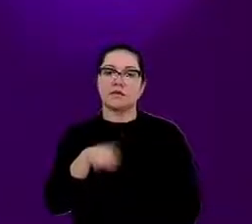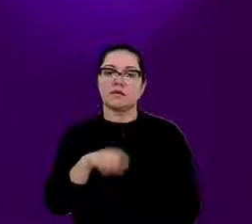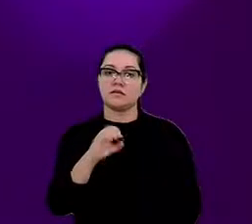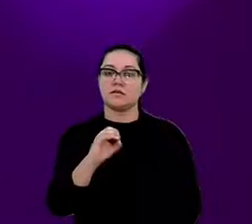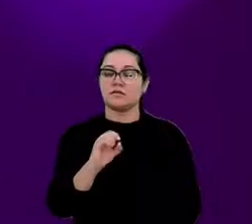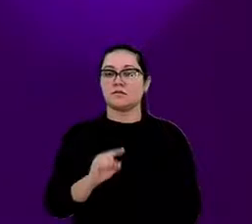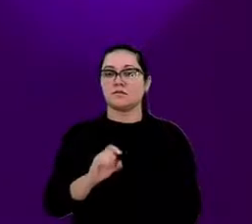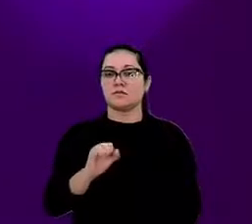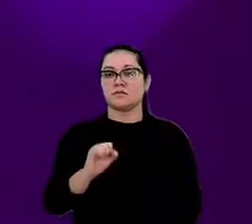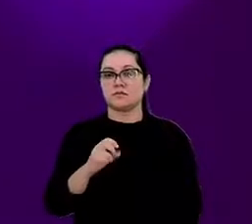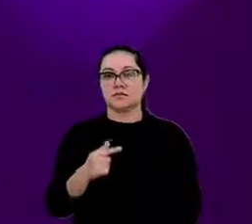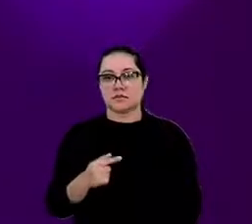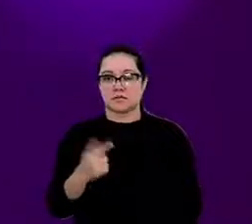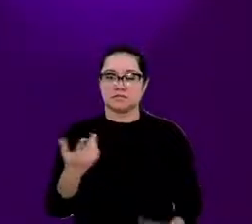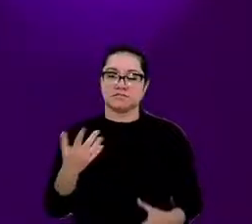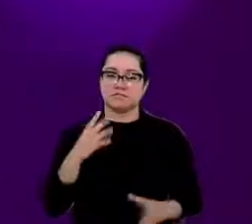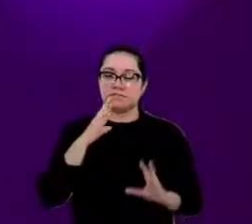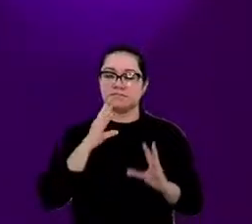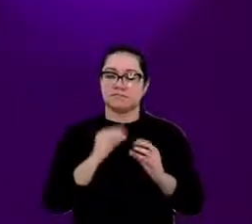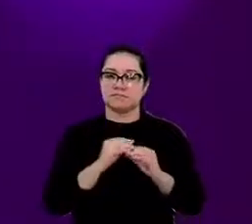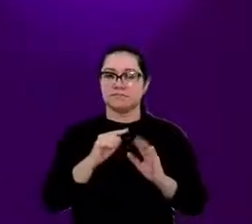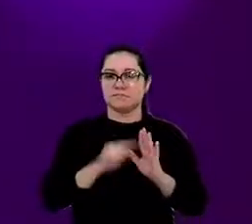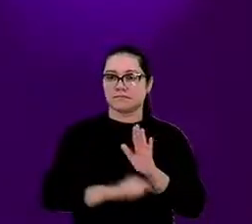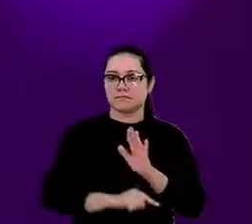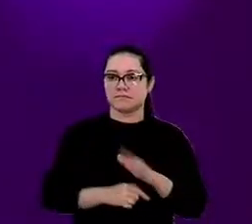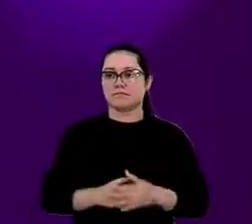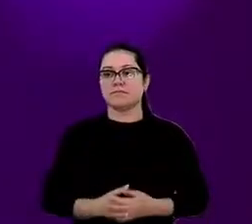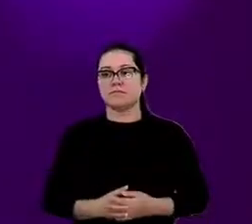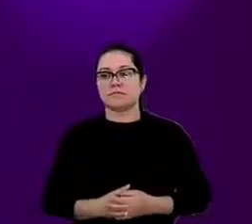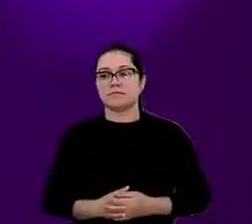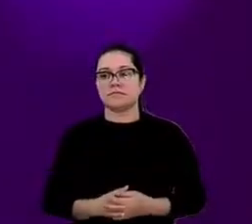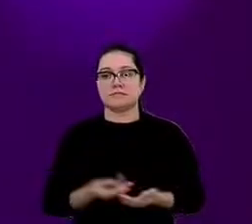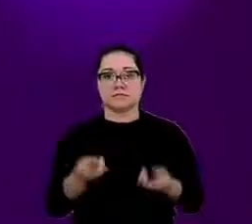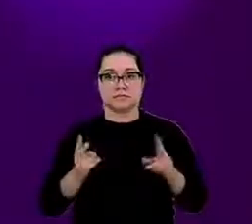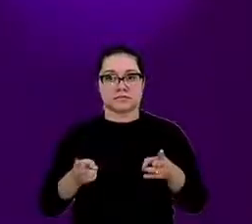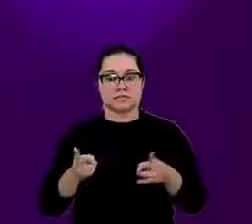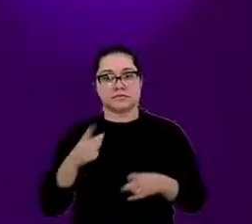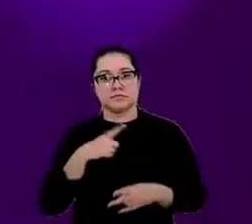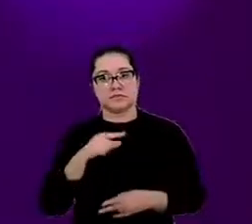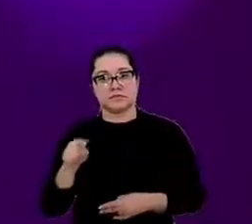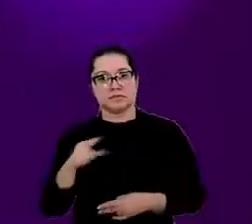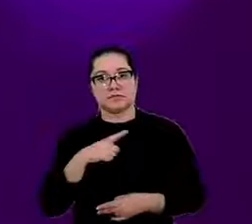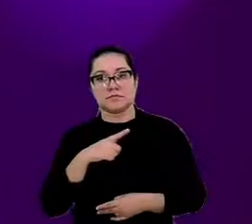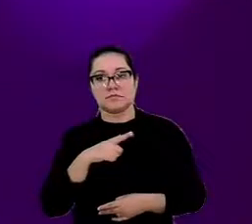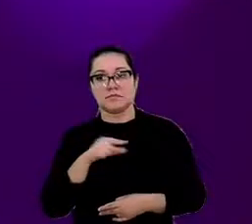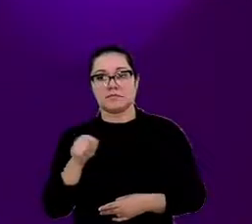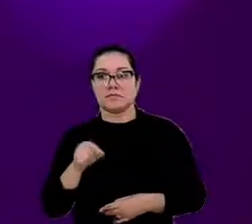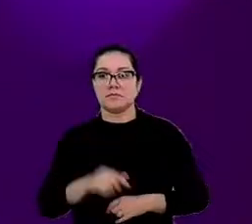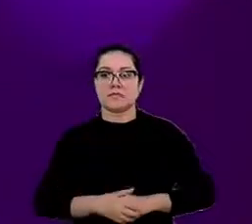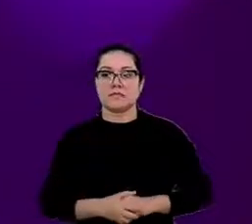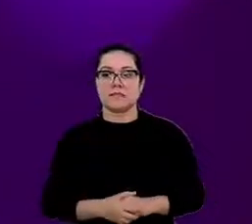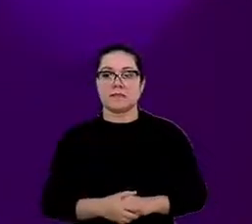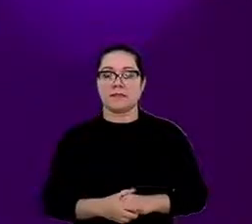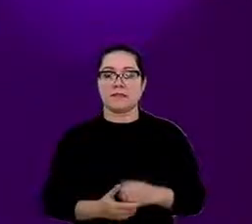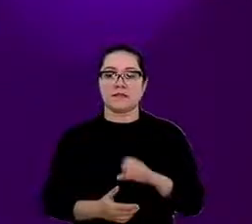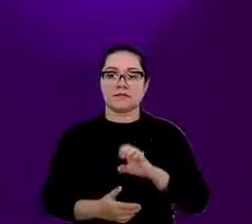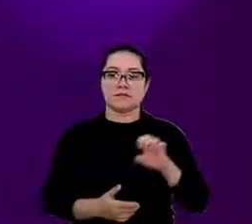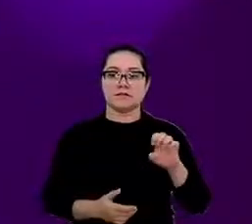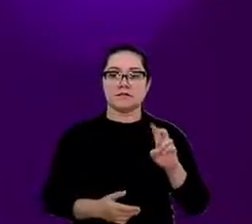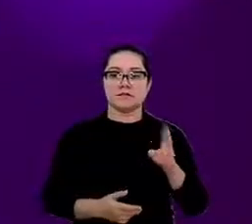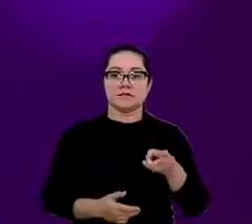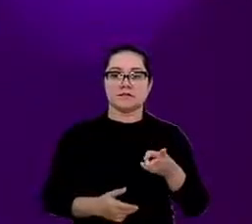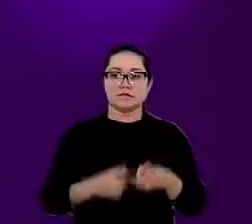negativo para a isquemia no território da coronária direita. Nesse mesmo paciente, uma anatomia coronariana esquerda um pouco mais comprometida